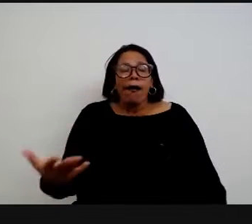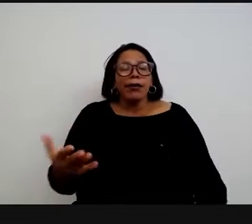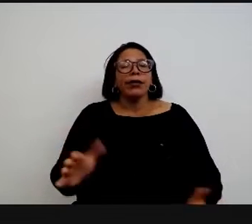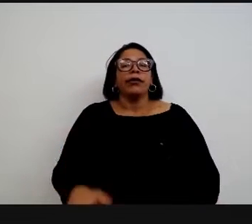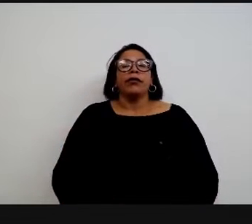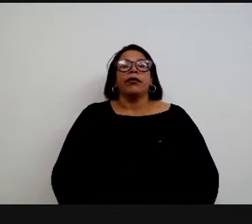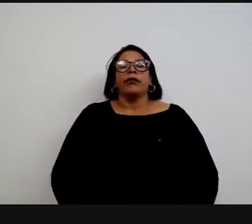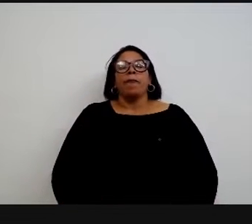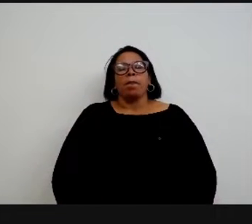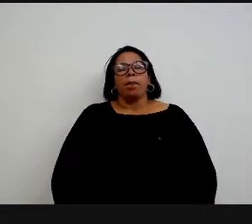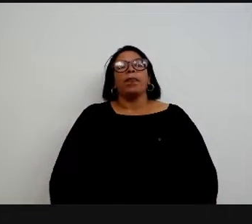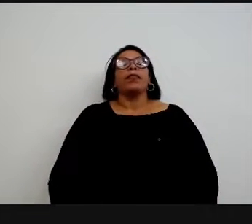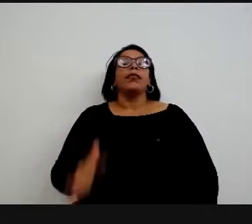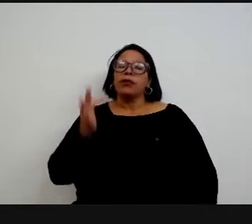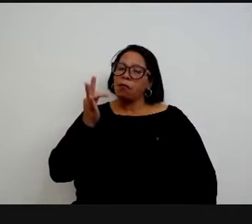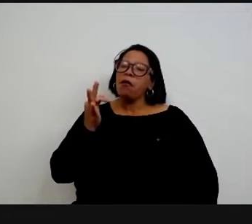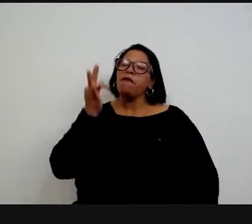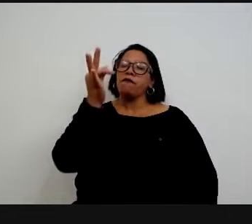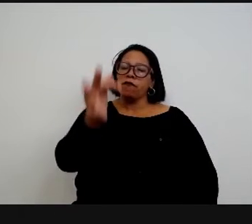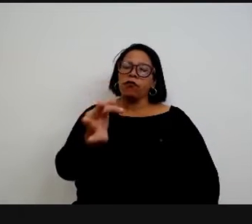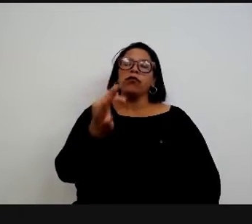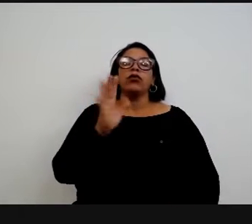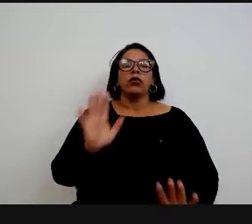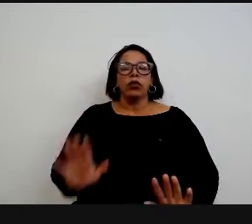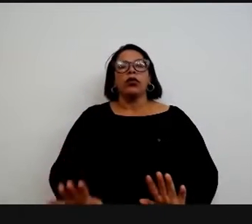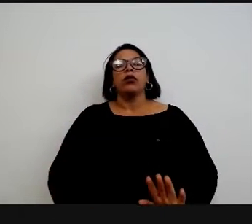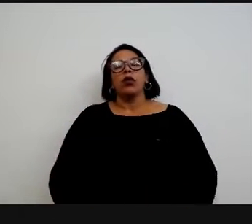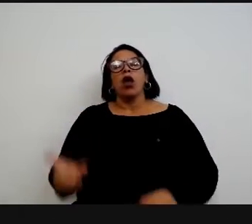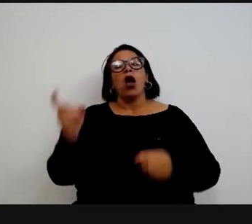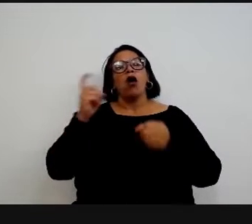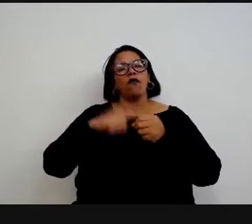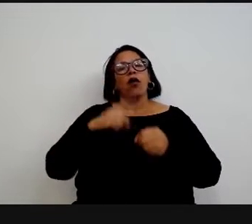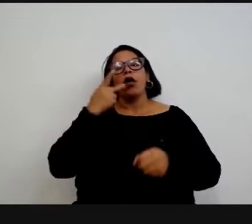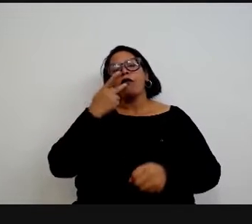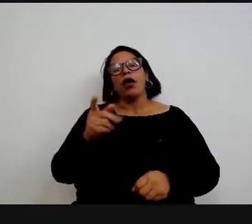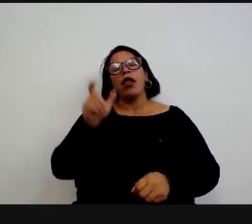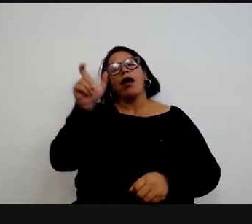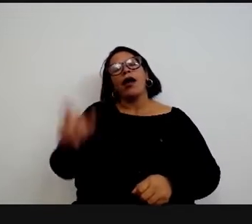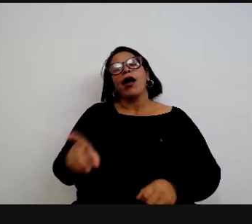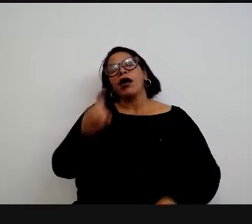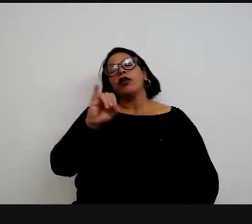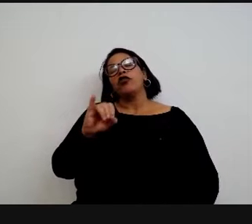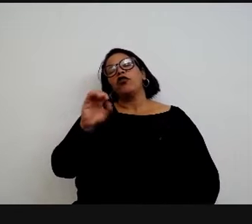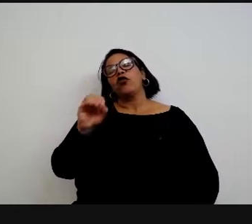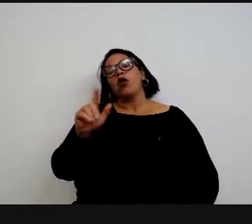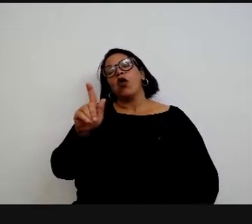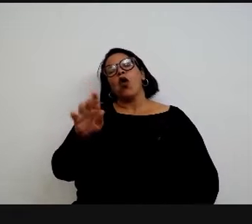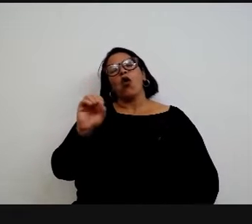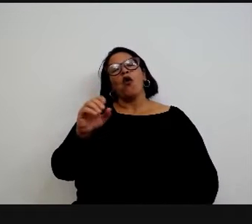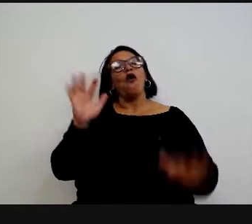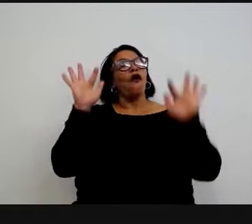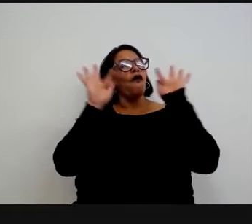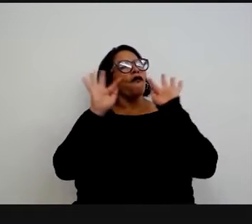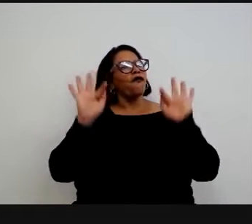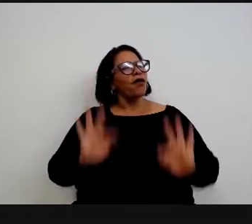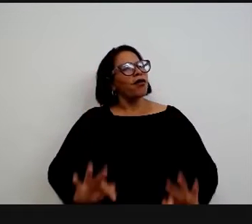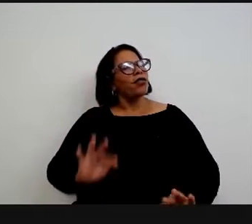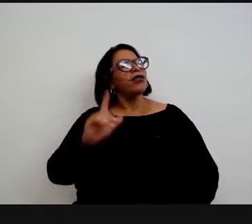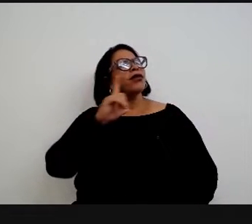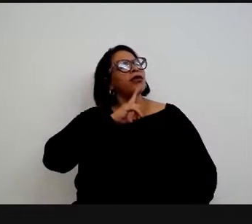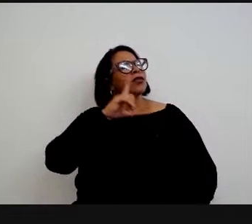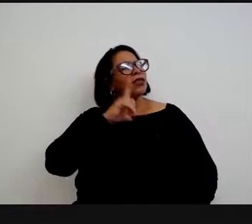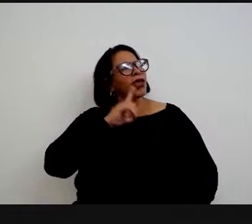dos futuros, né, dos diversos futuros, né, e aí eu volto a citar o Diogo na fala dele. Fiquei muito feliz de saber que existe